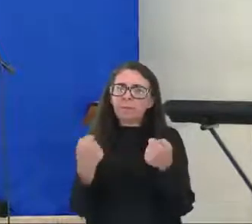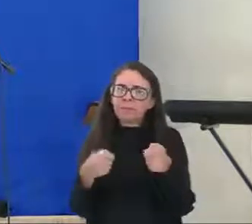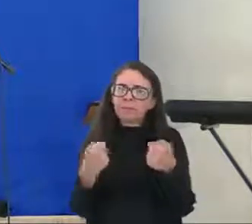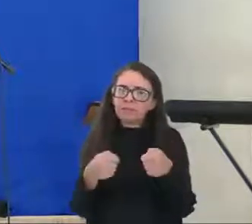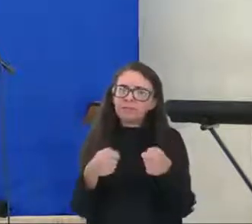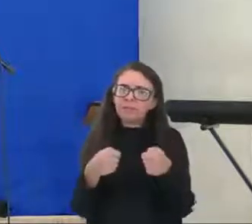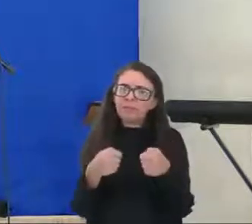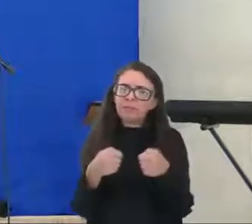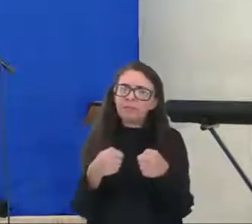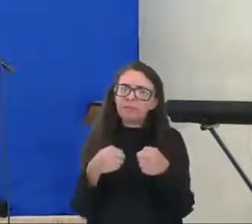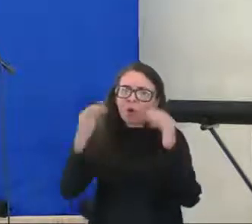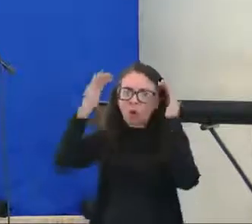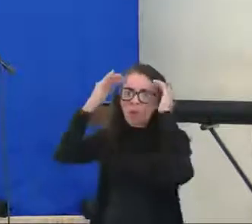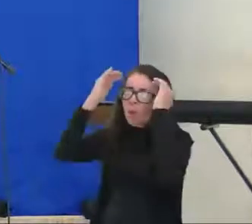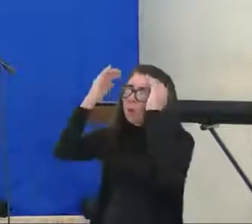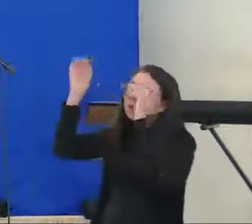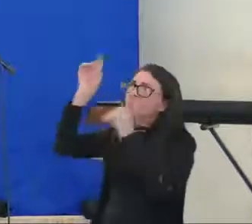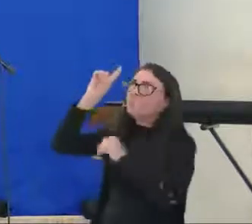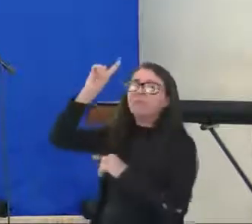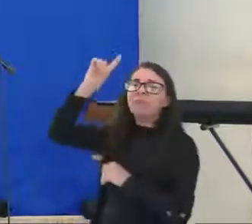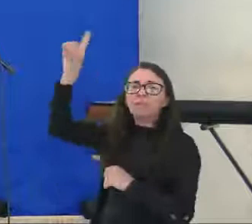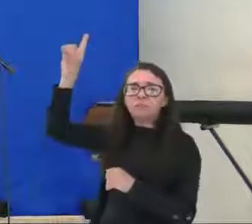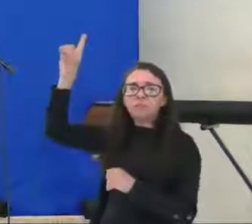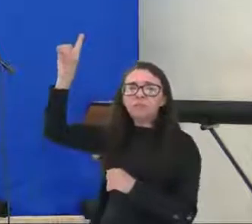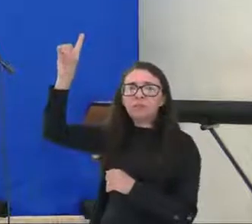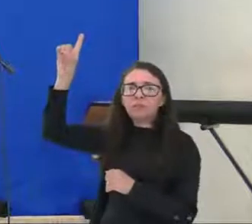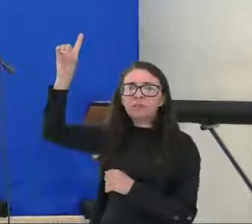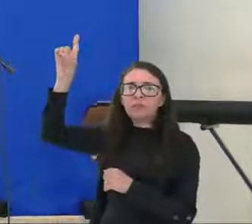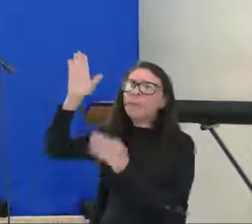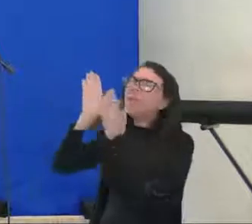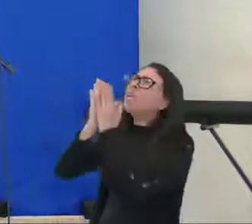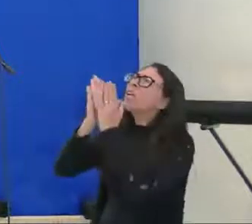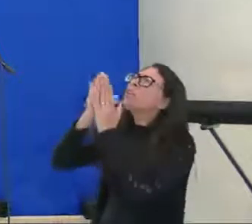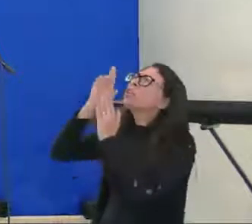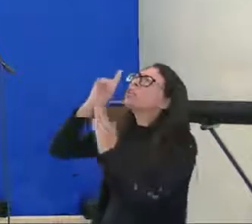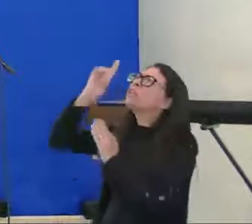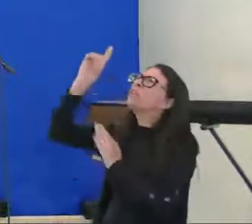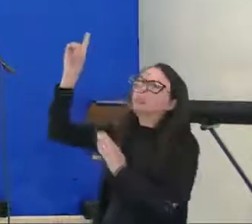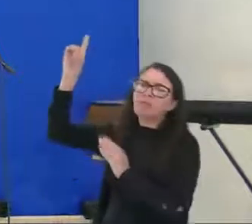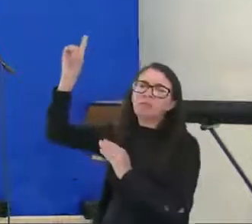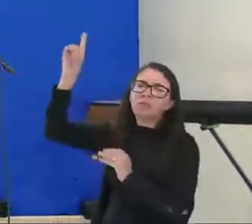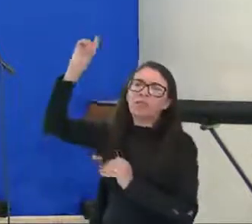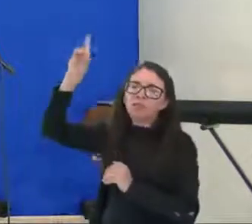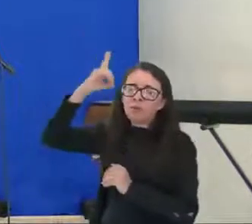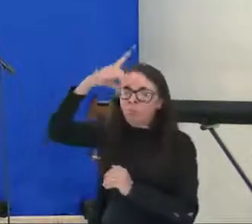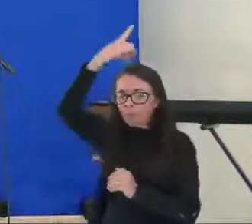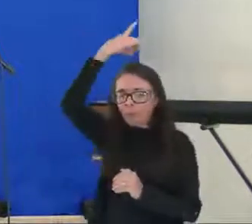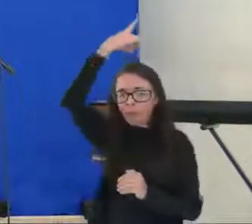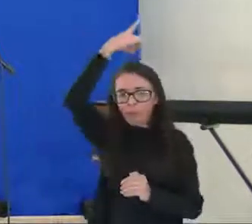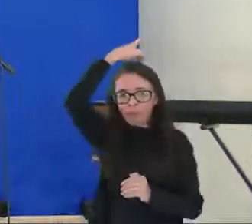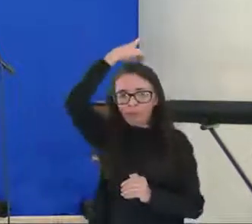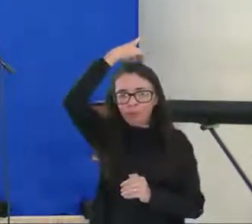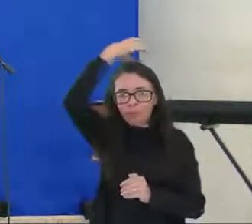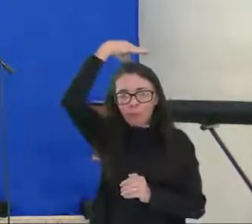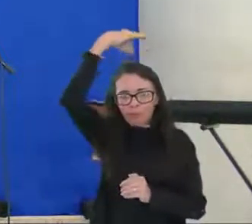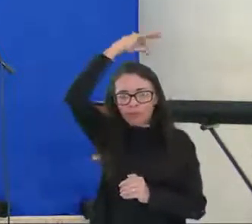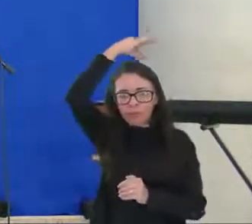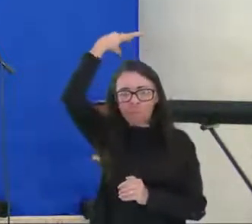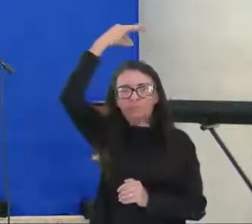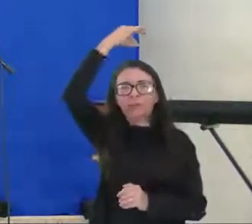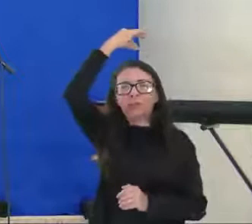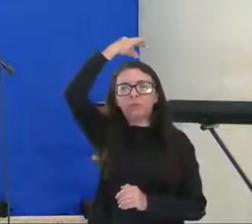Pelo contrário, os membros do corpo que parecem ser mais fracos são necessários.